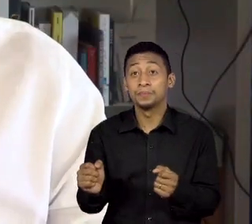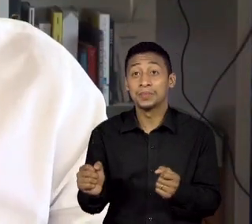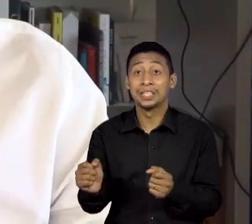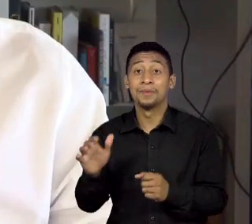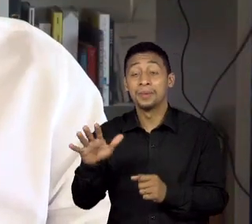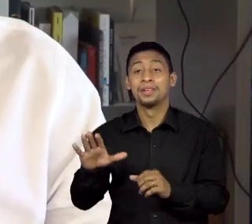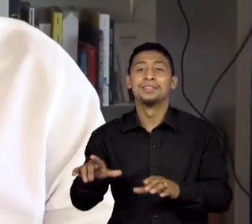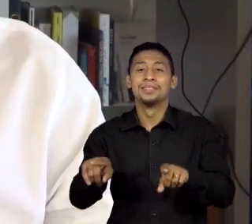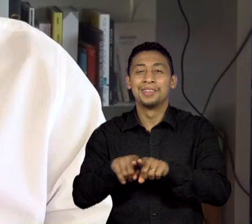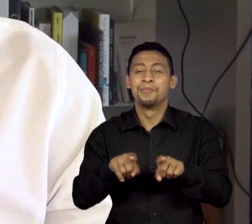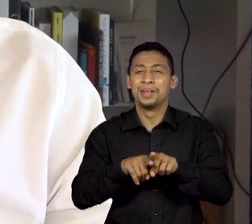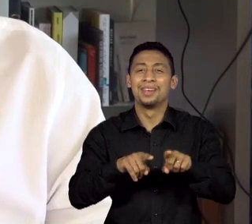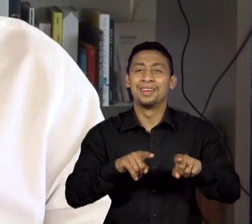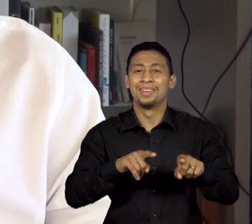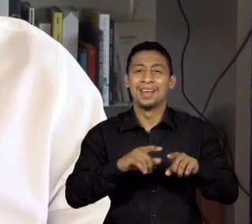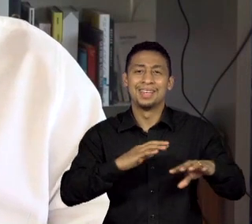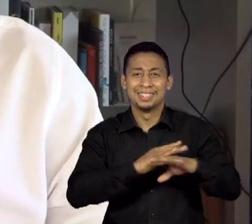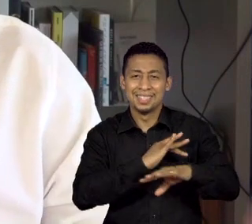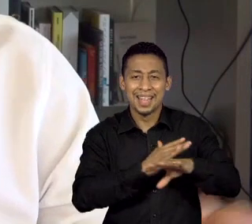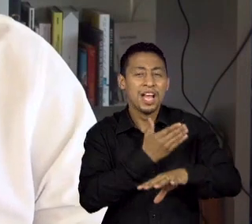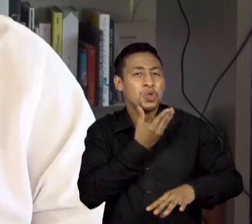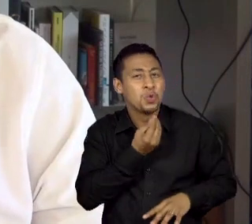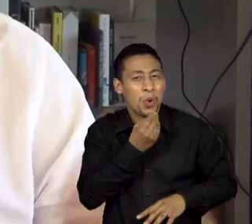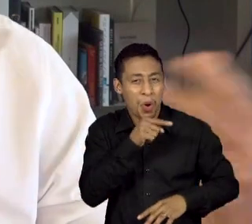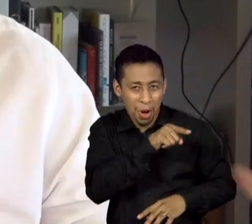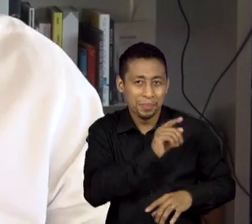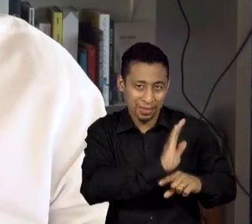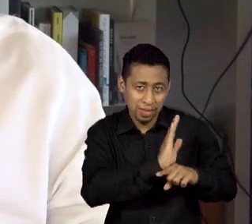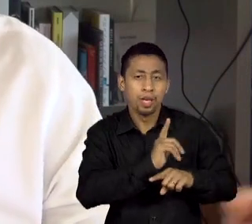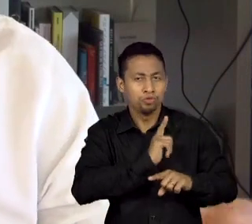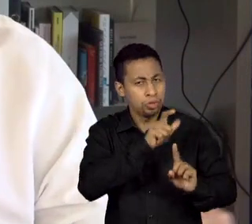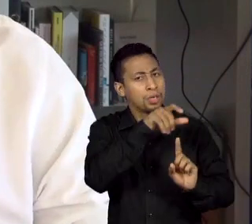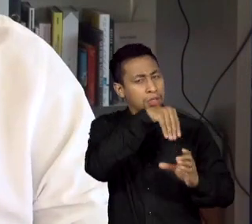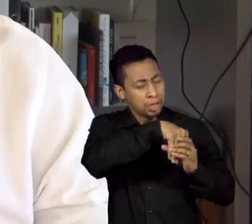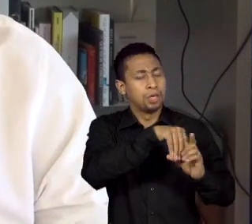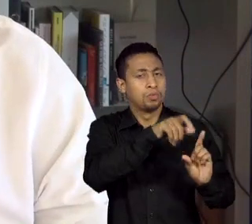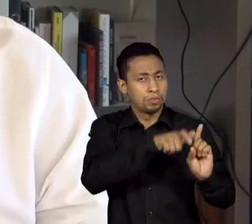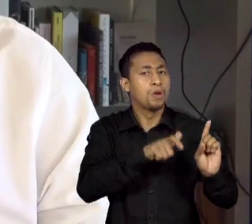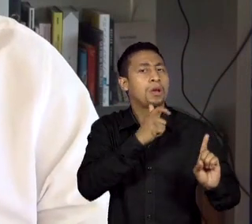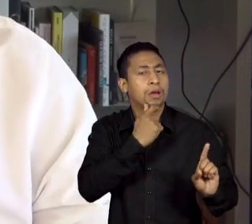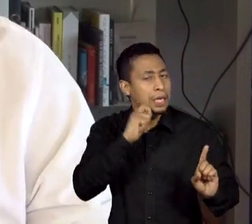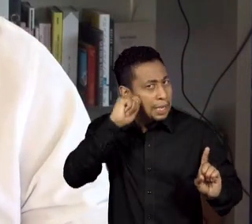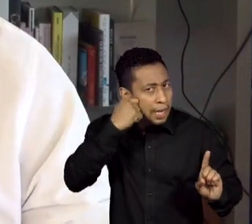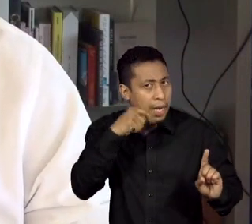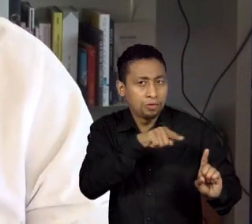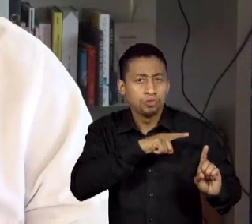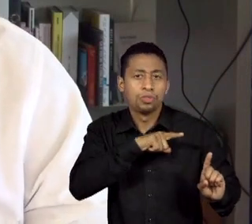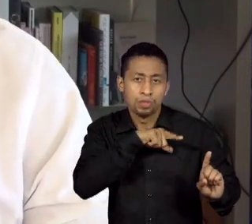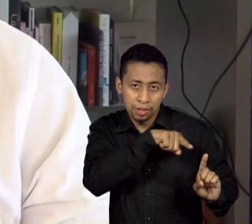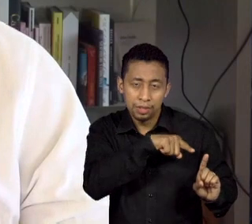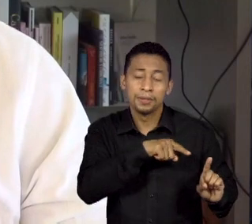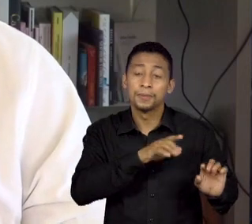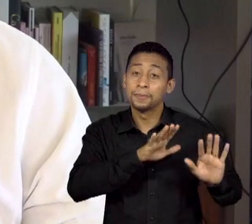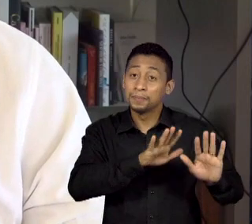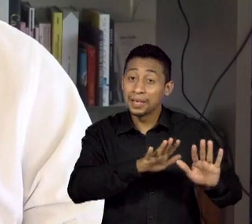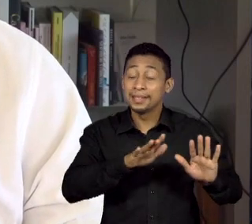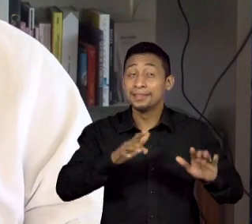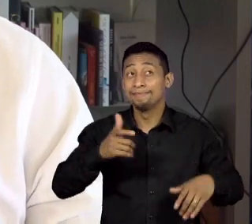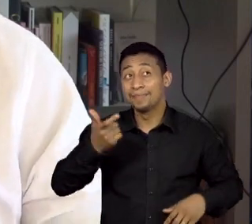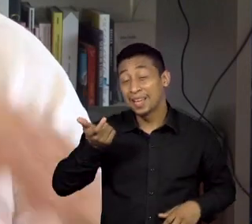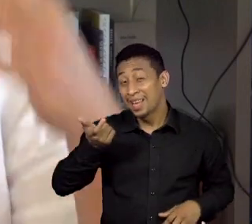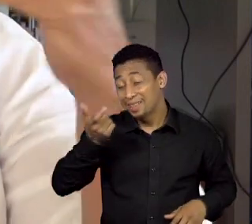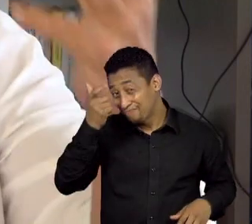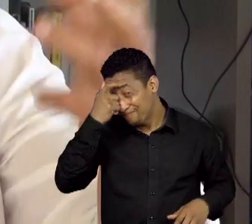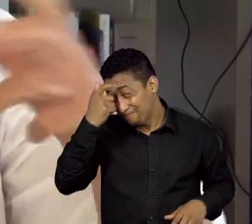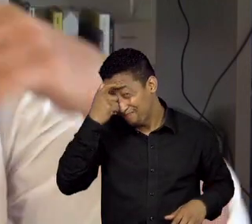A Cidade dos Homens também, né? Tinha roteirista negro, veio do livro do Paulo Lins e tudo e tal. Mas assim, a consciência,